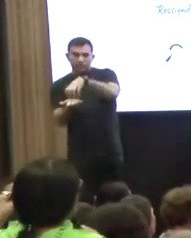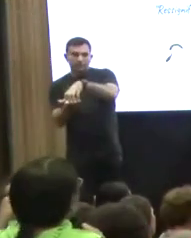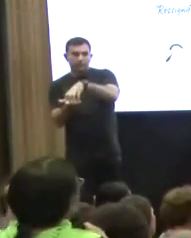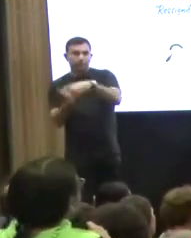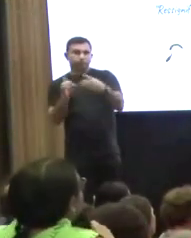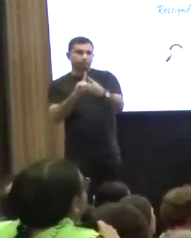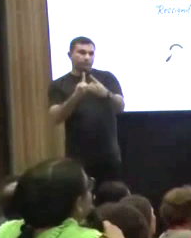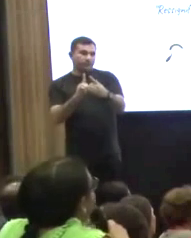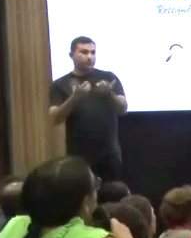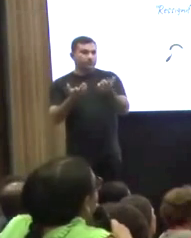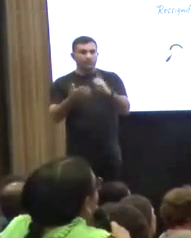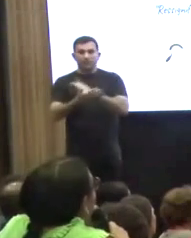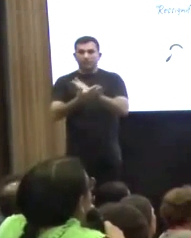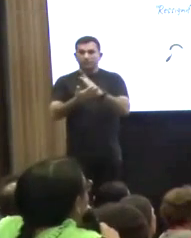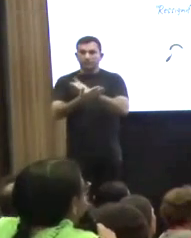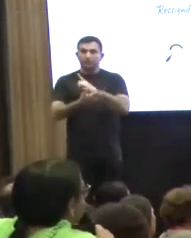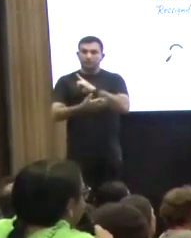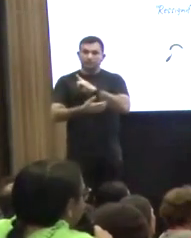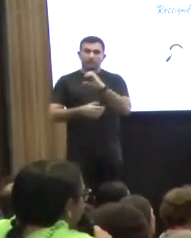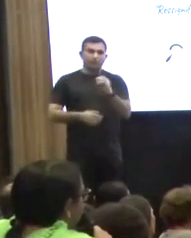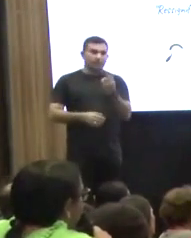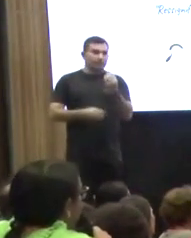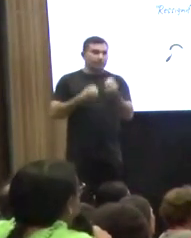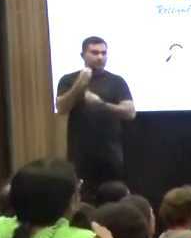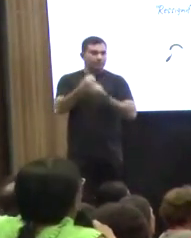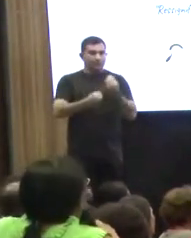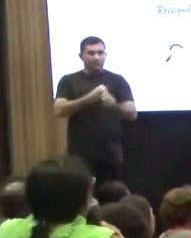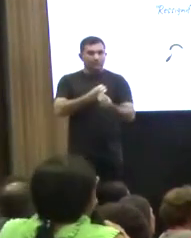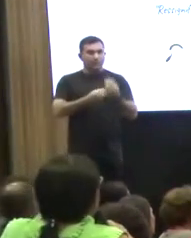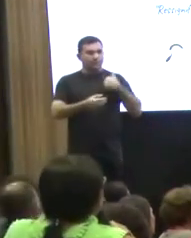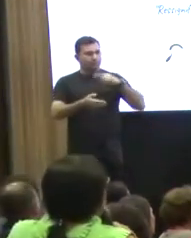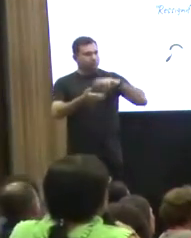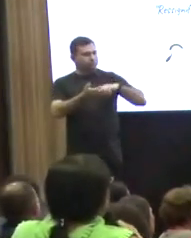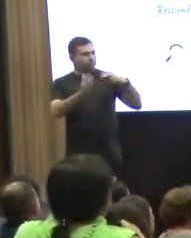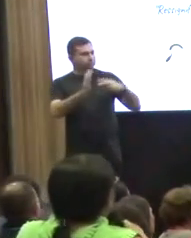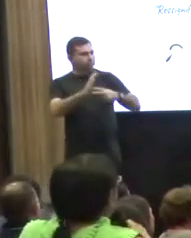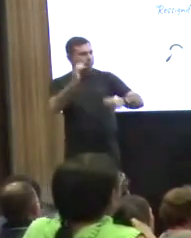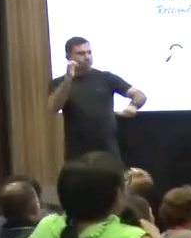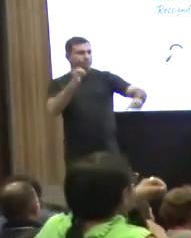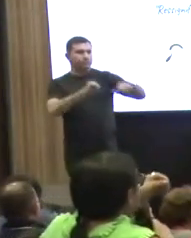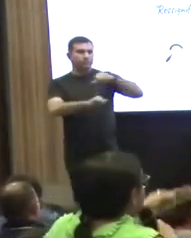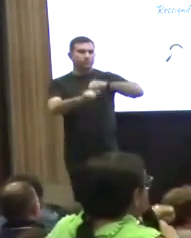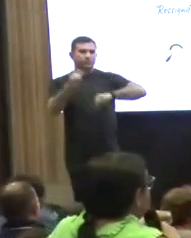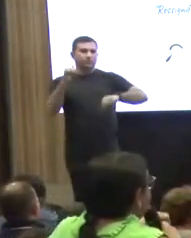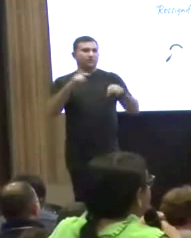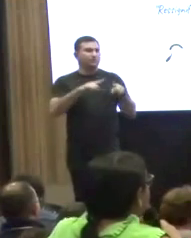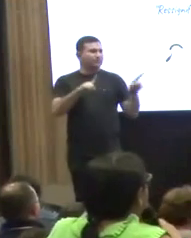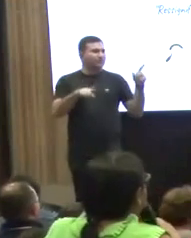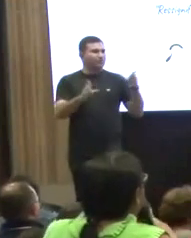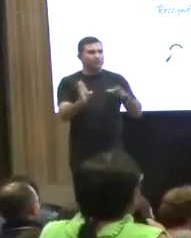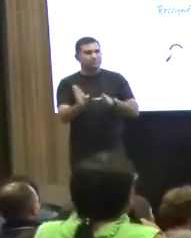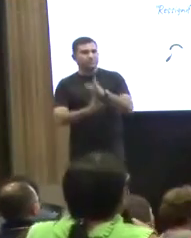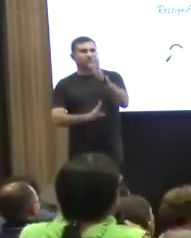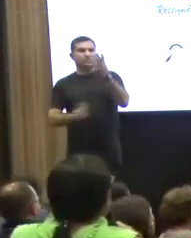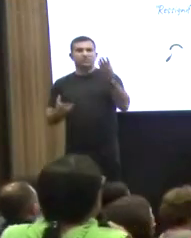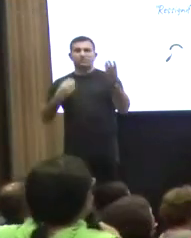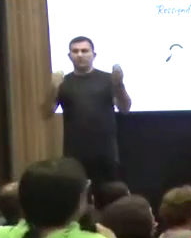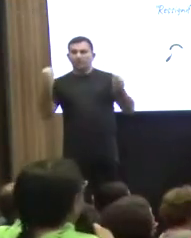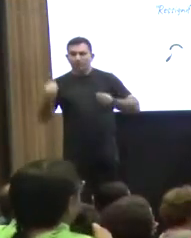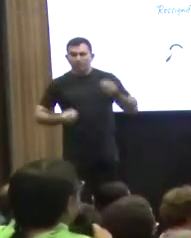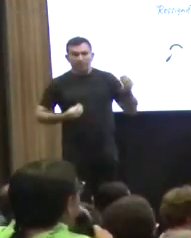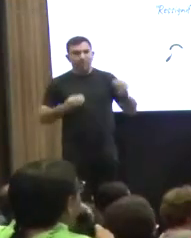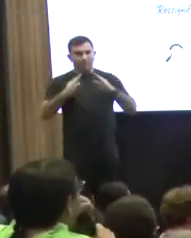pouco. E aí, como ressignificar isso? Como fazer? O que é que vocês sugerem para que